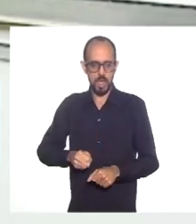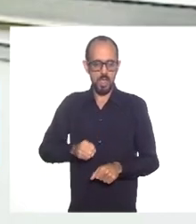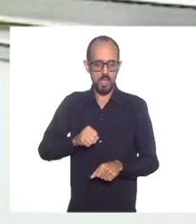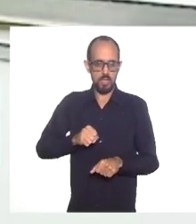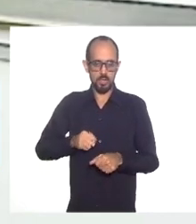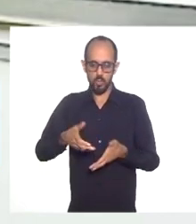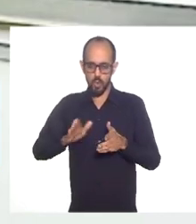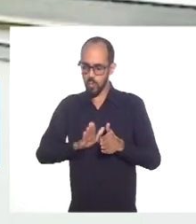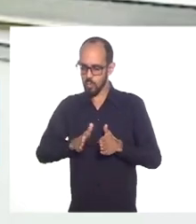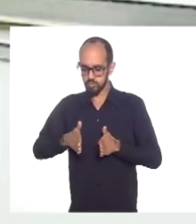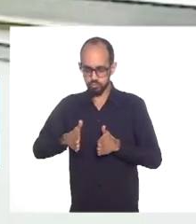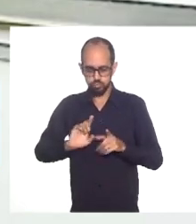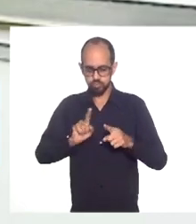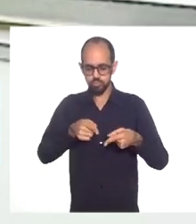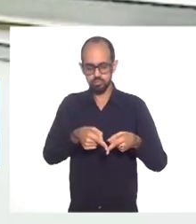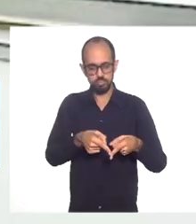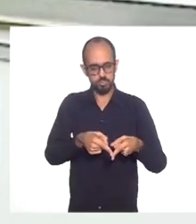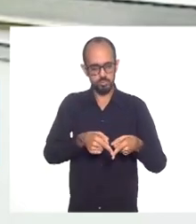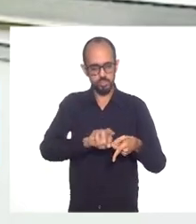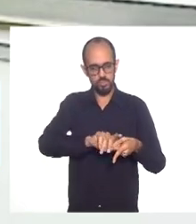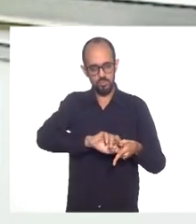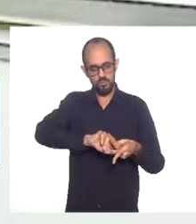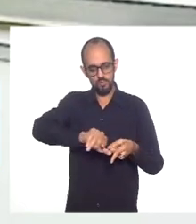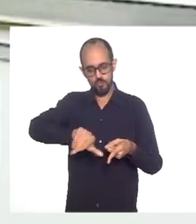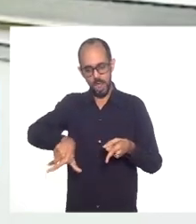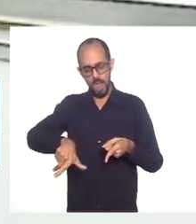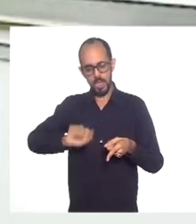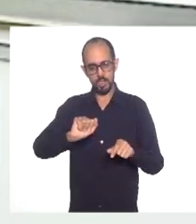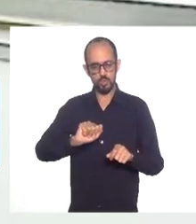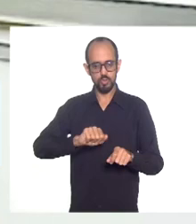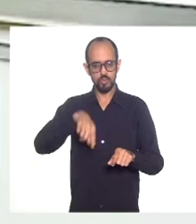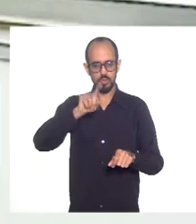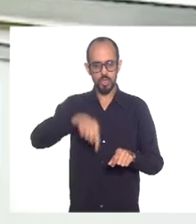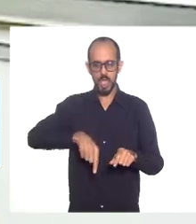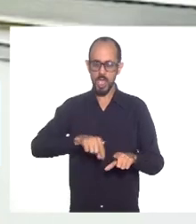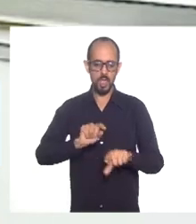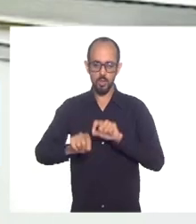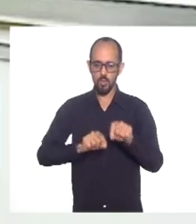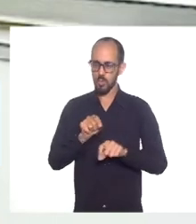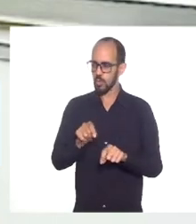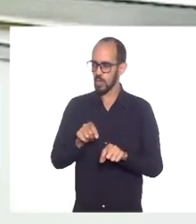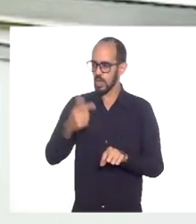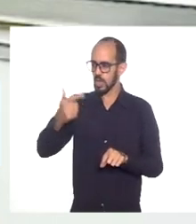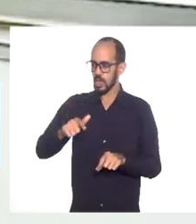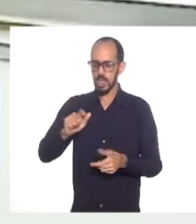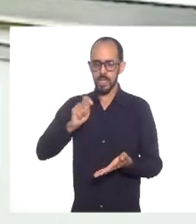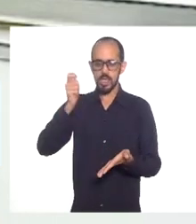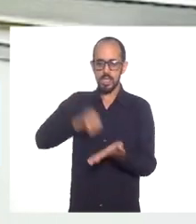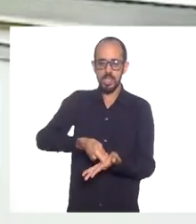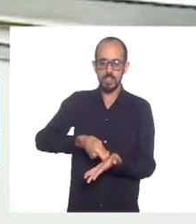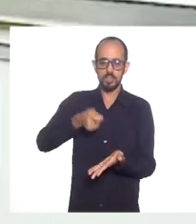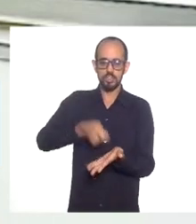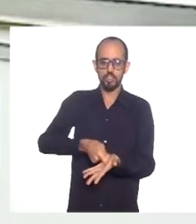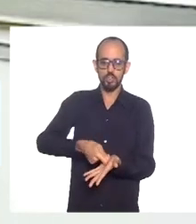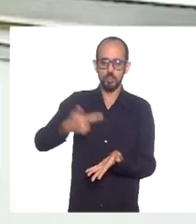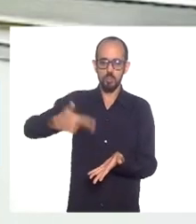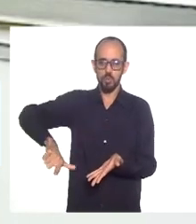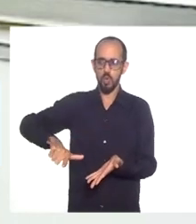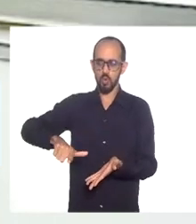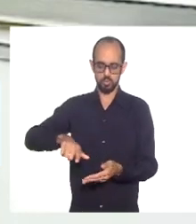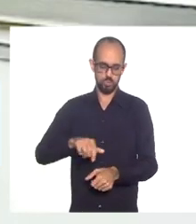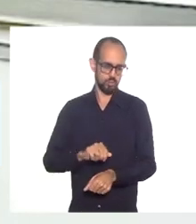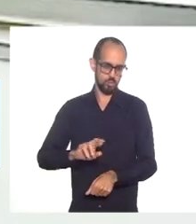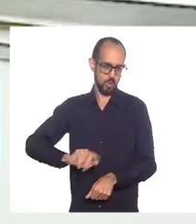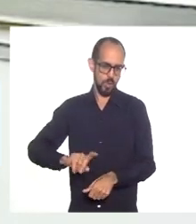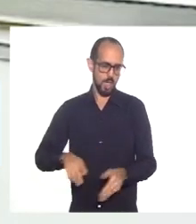em direções diversas, ditadas por outrem e não pelos próprios interesses do Estado. Eu